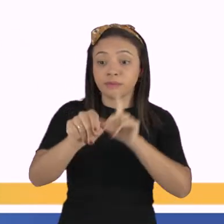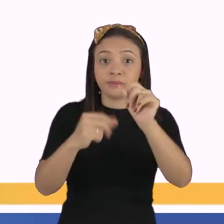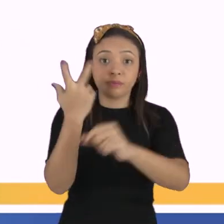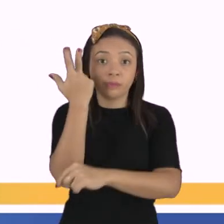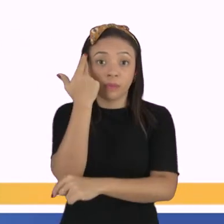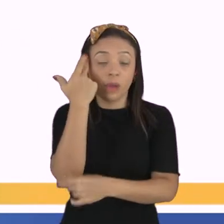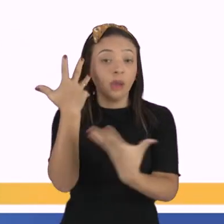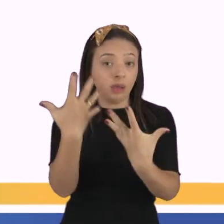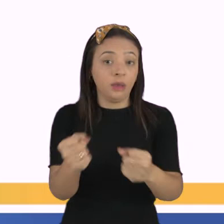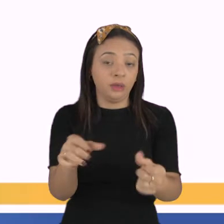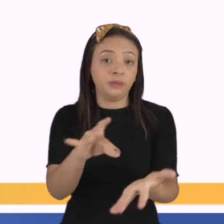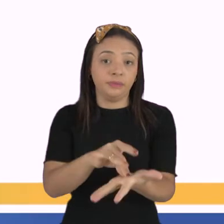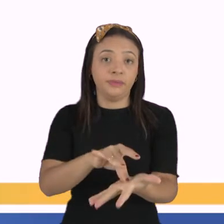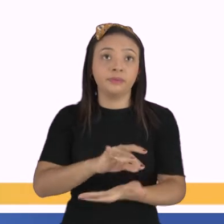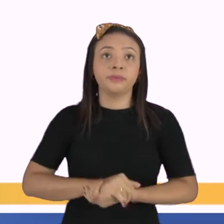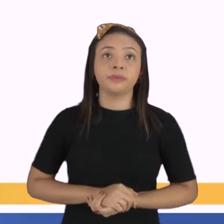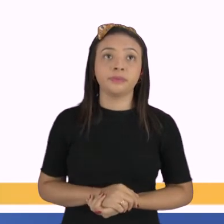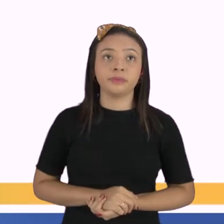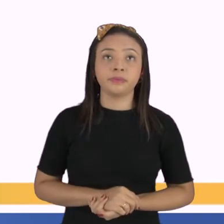é aceitável.